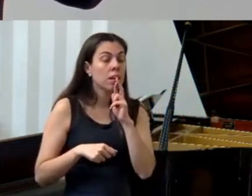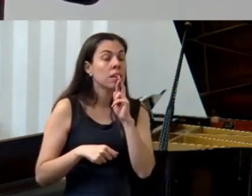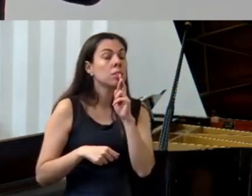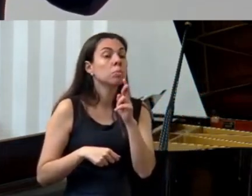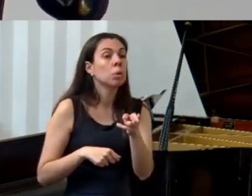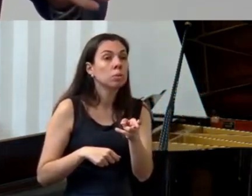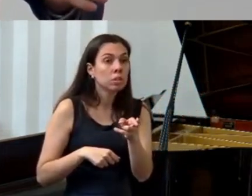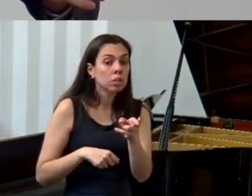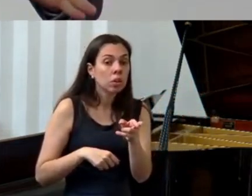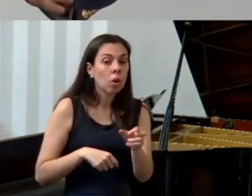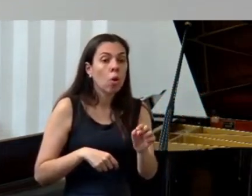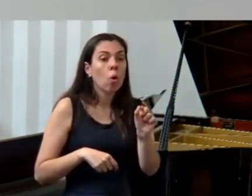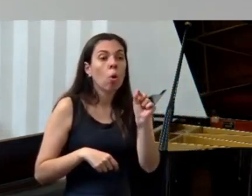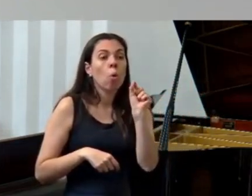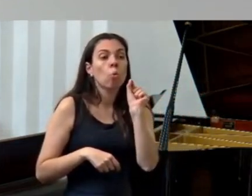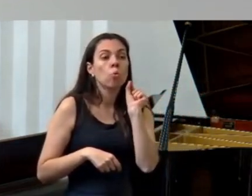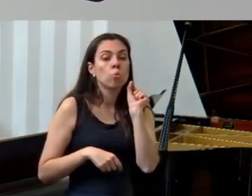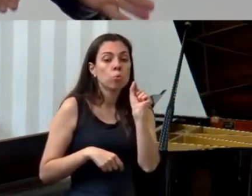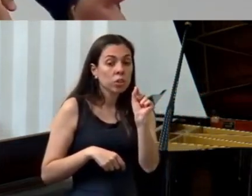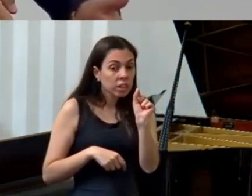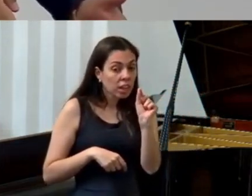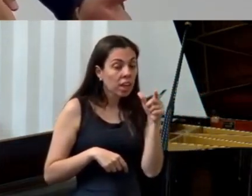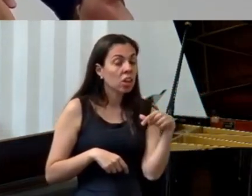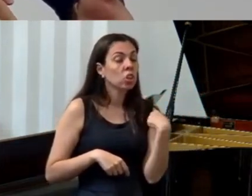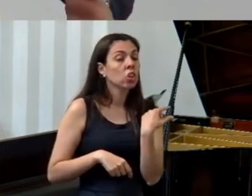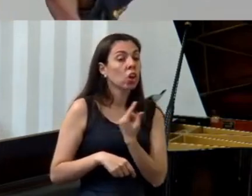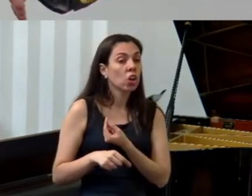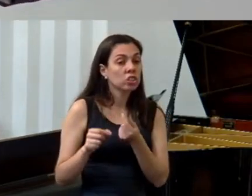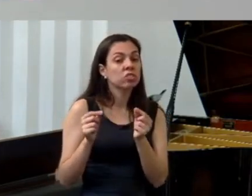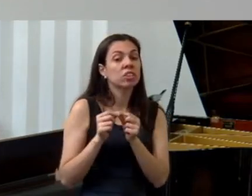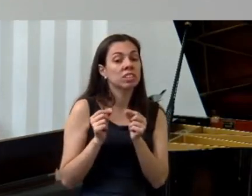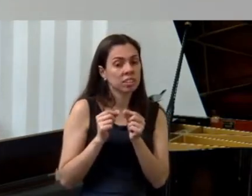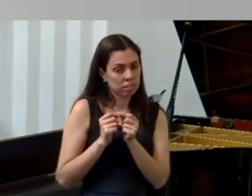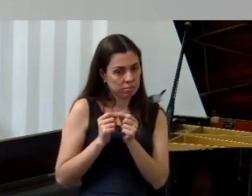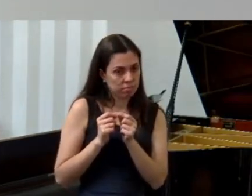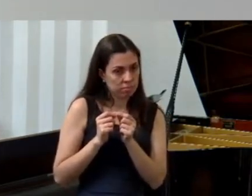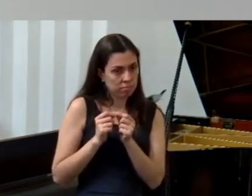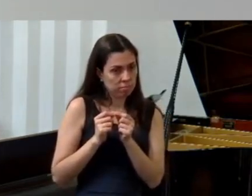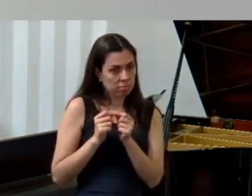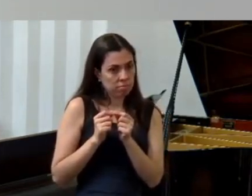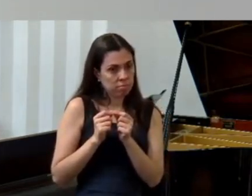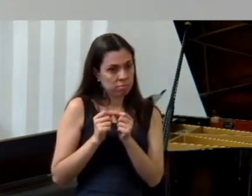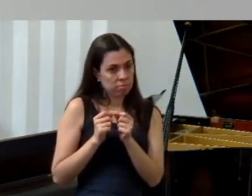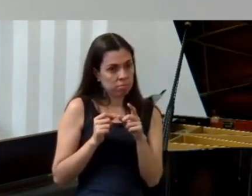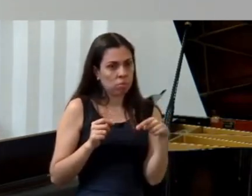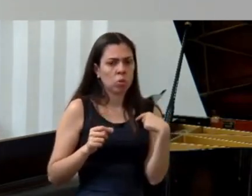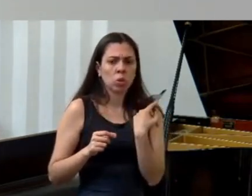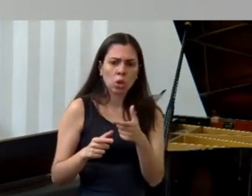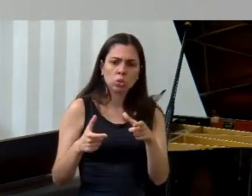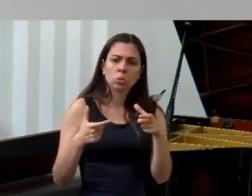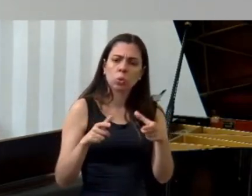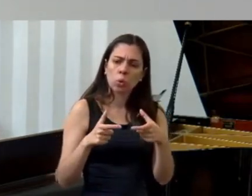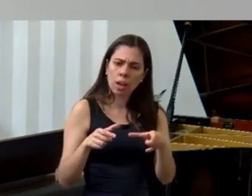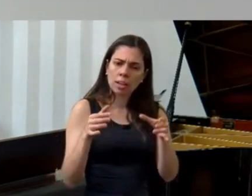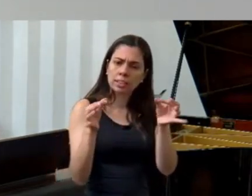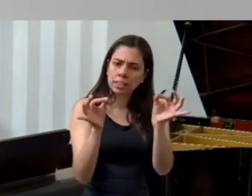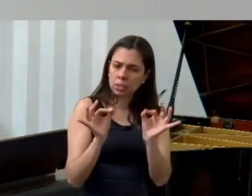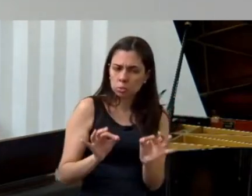Estamos fazendo o que Deus quer e estamos no lugar que Deus quer que